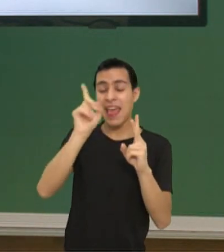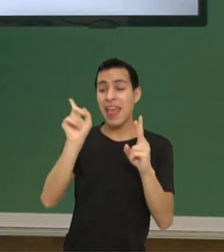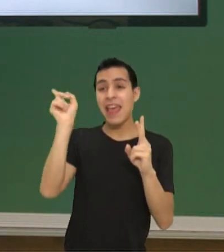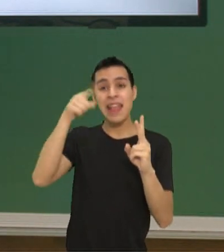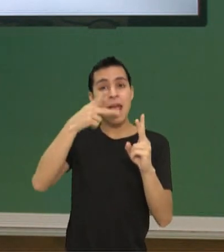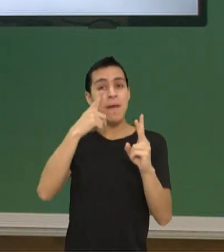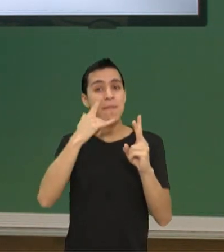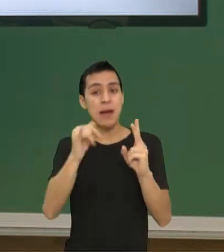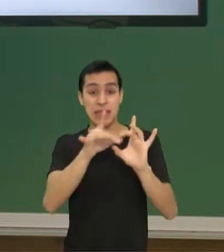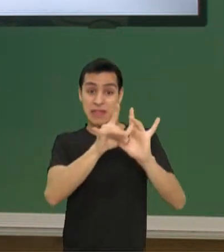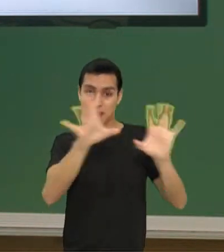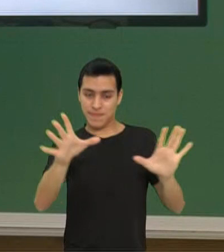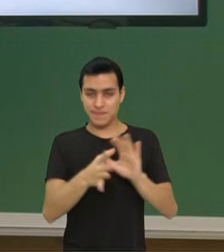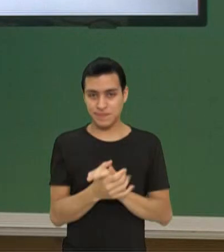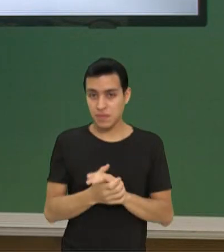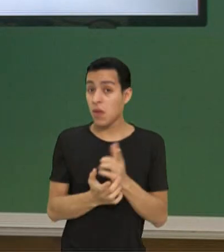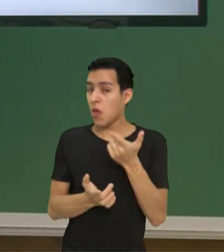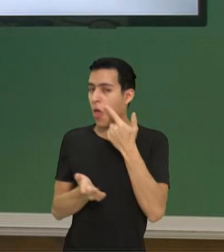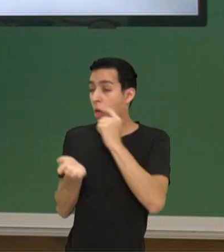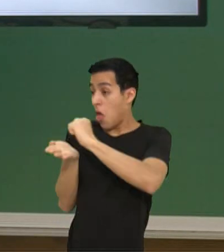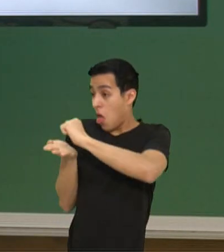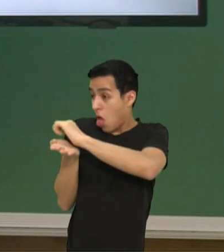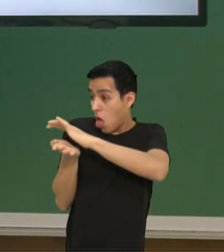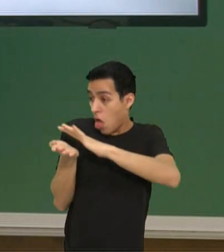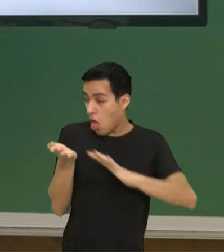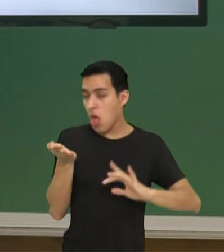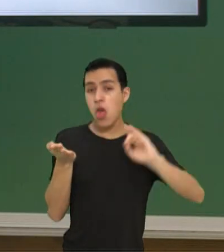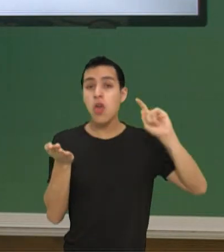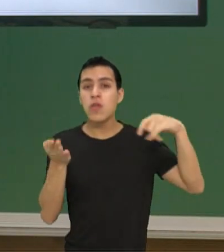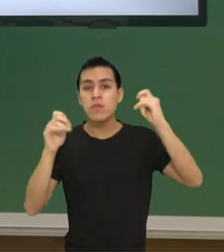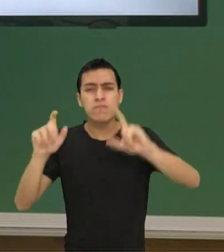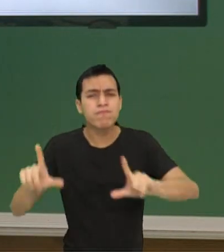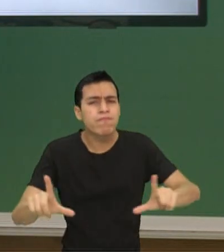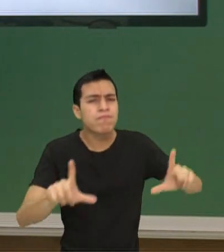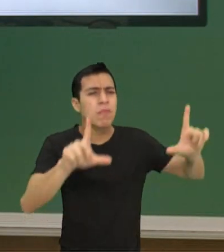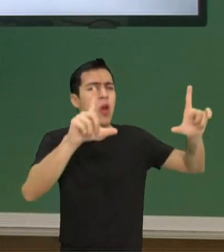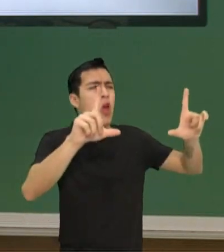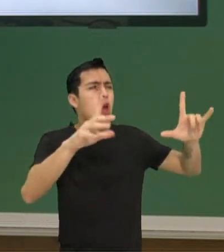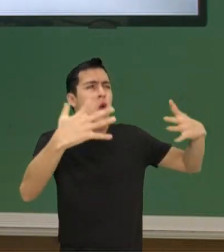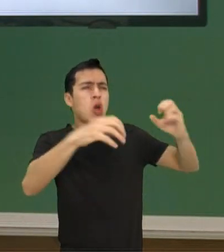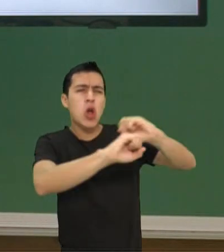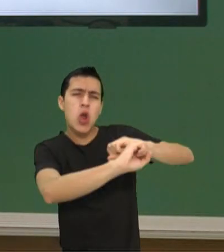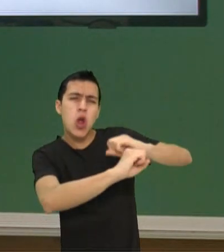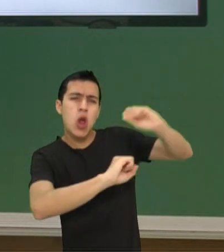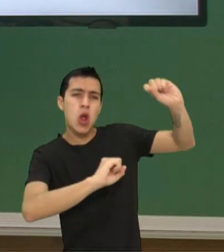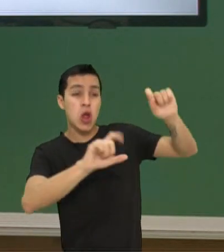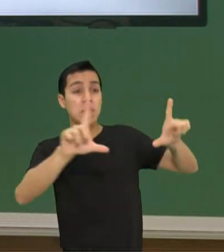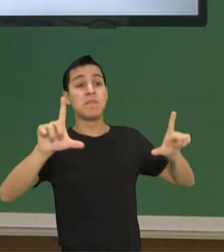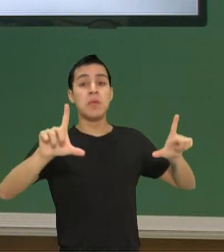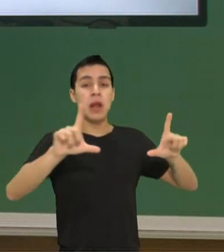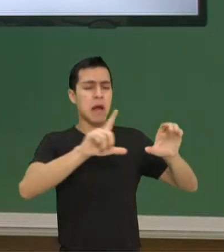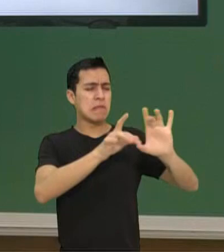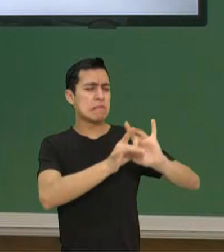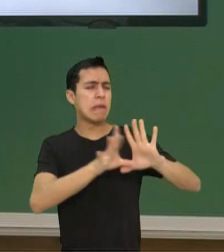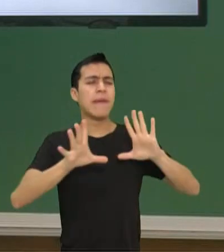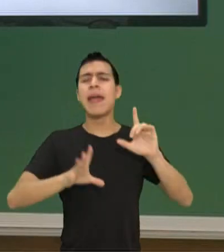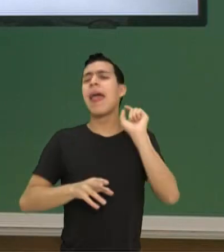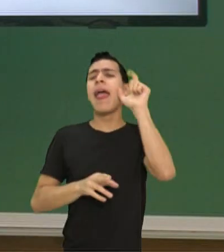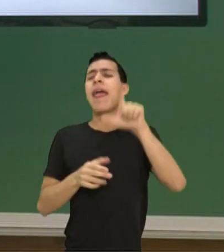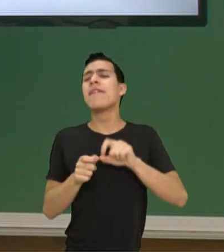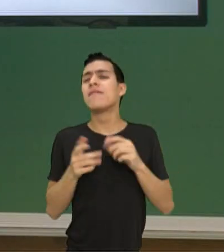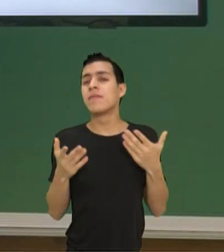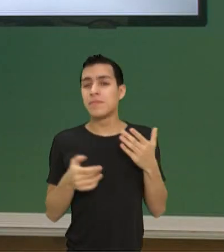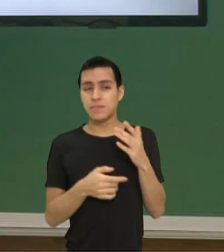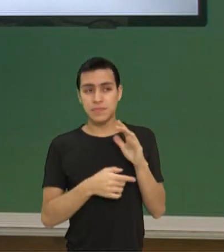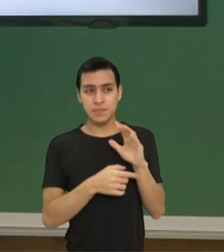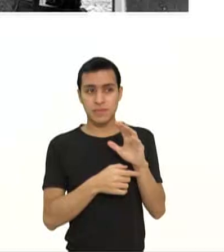vários exercícios de um grande mural que vai ficar conhecido como o Mural da Independência. Quem que fez isso? O